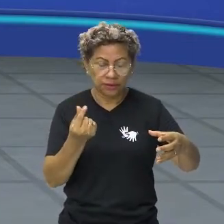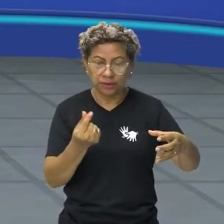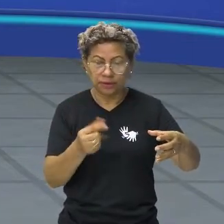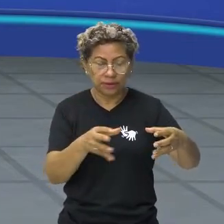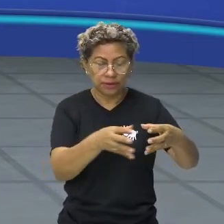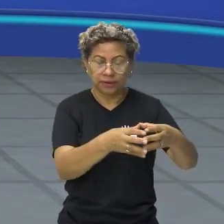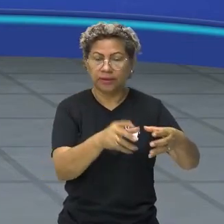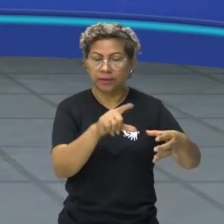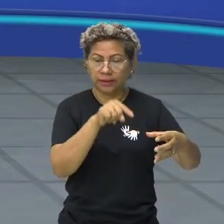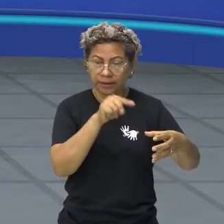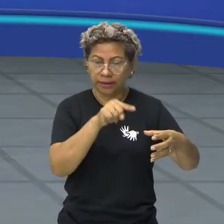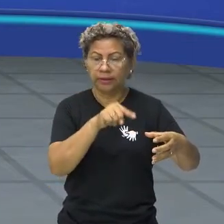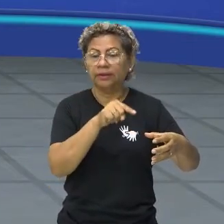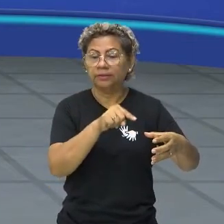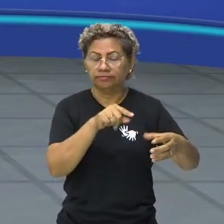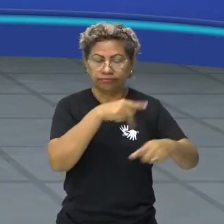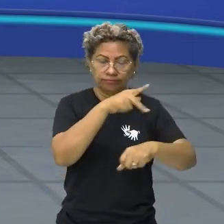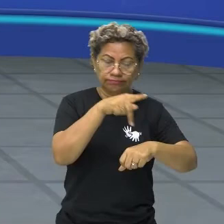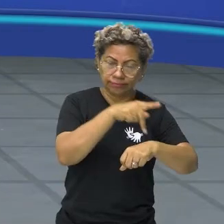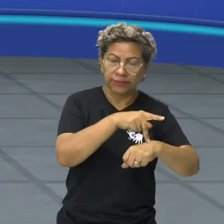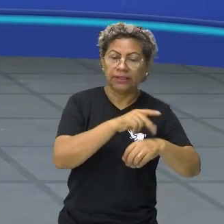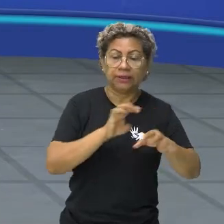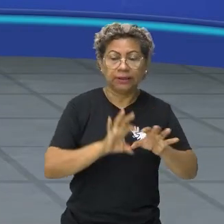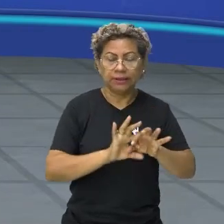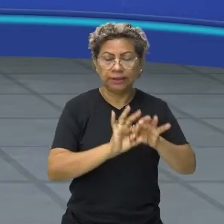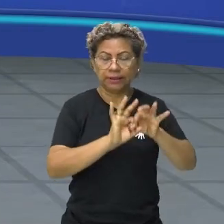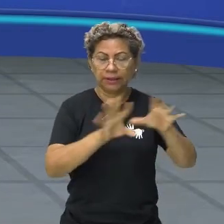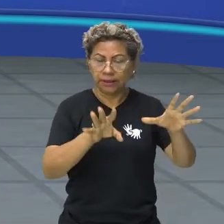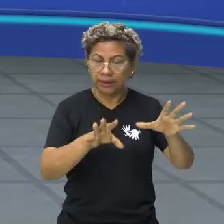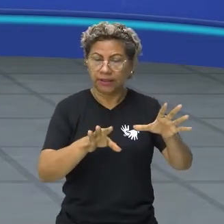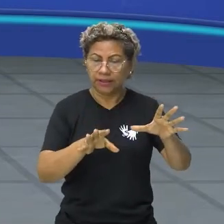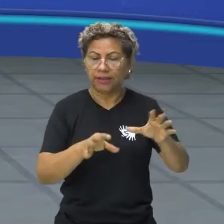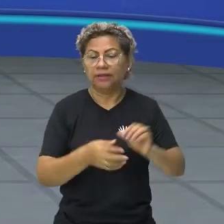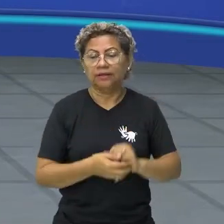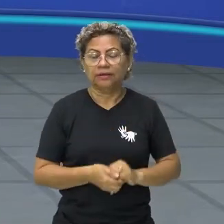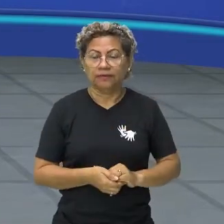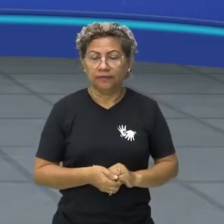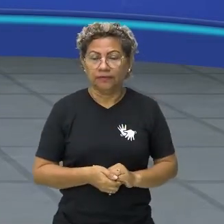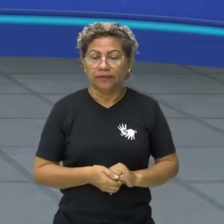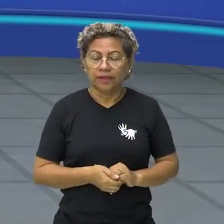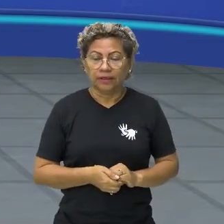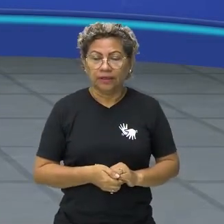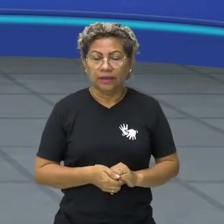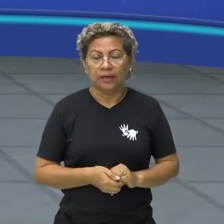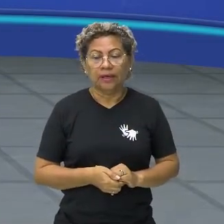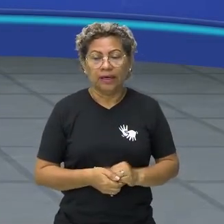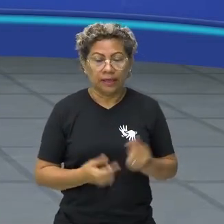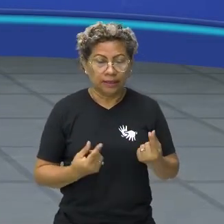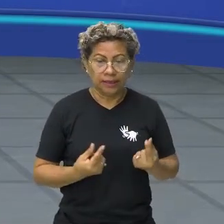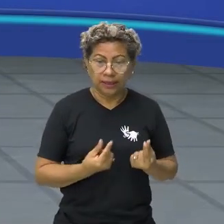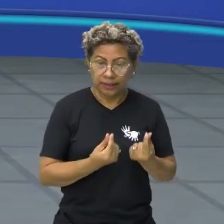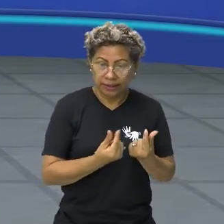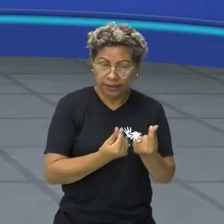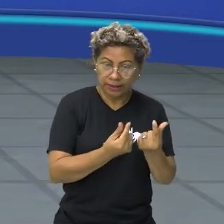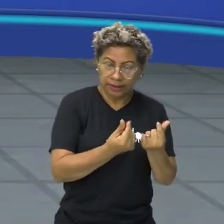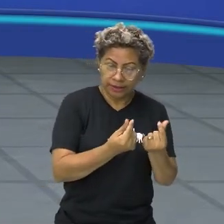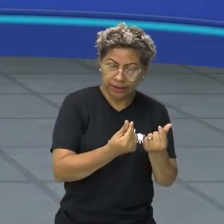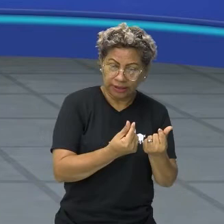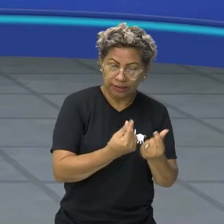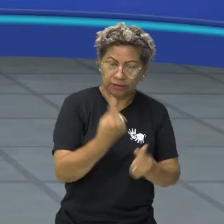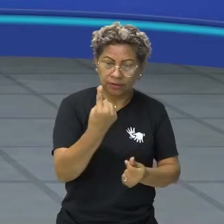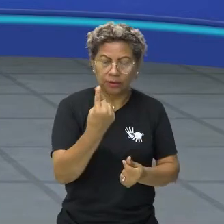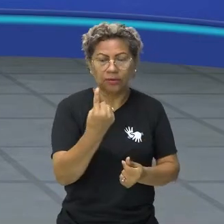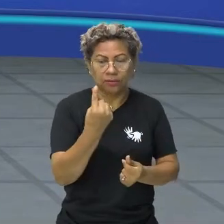tá? Onde tem essa livre circulação, né, mais facilitada de pessoas, de mercadorias, mas também com uma única